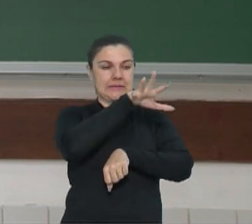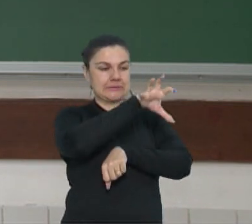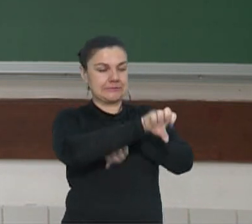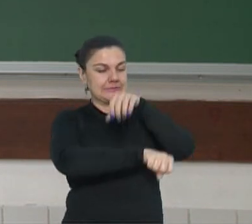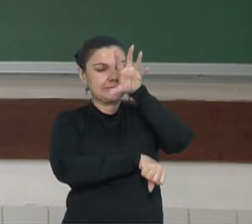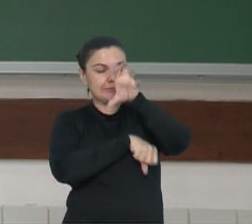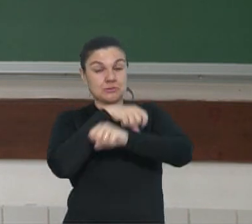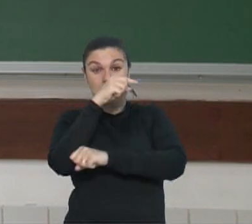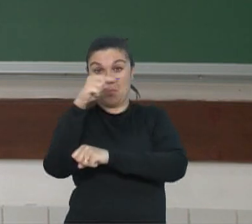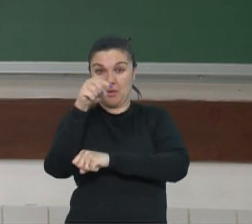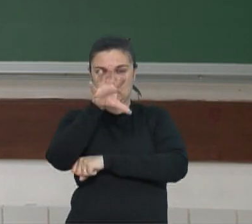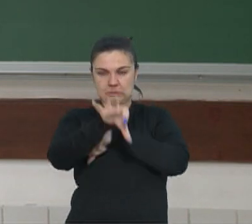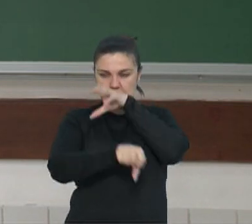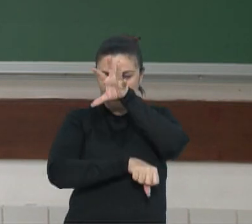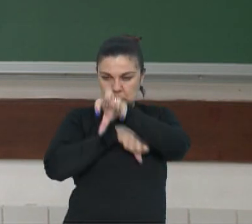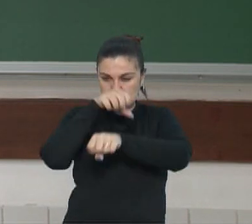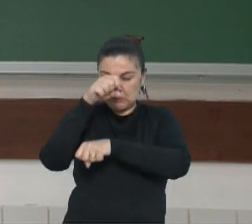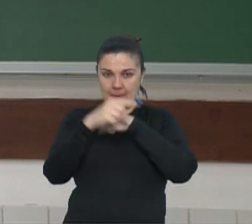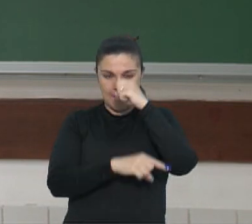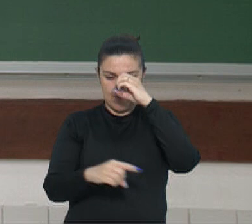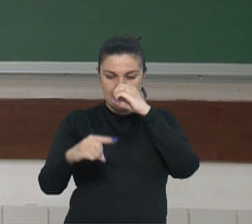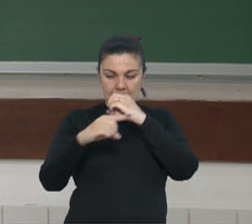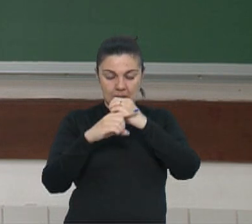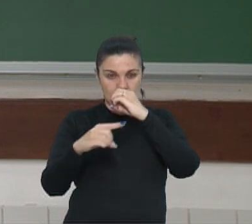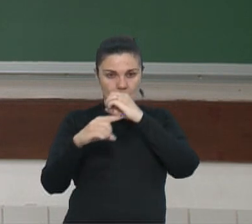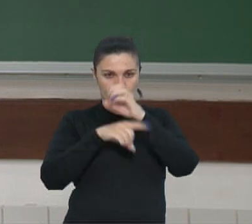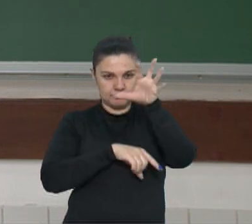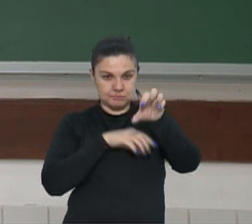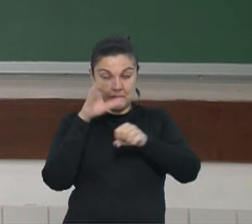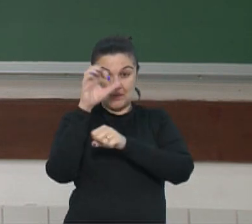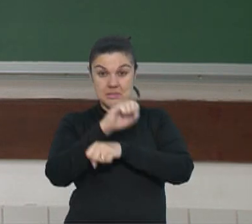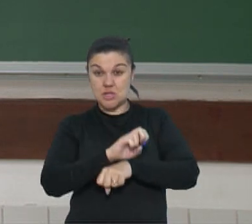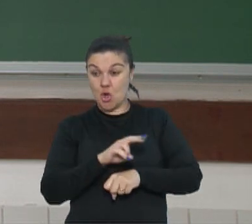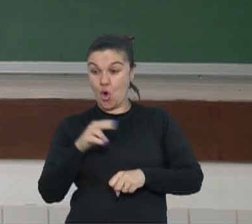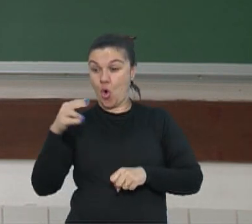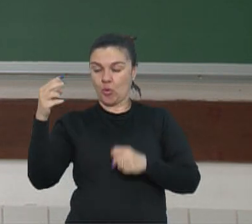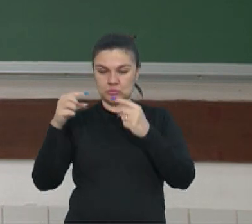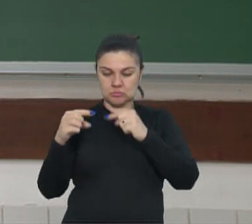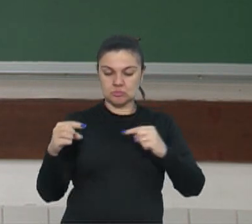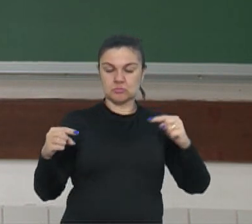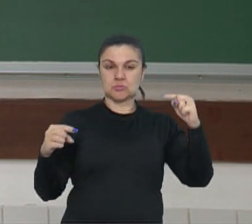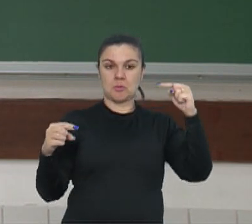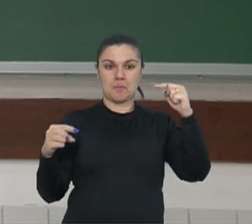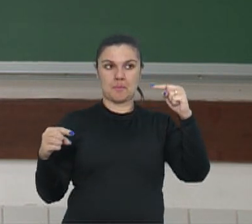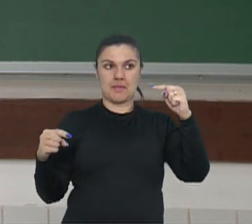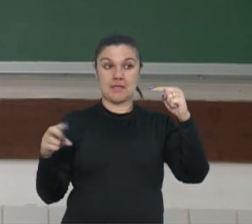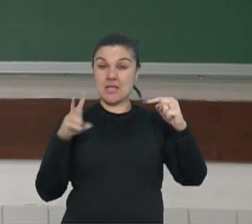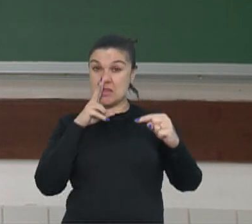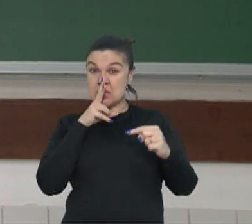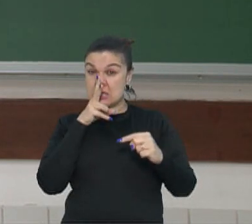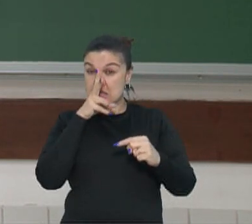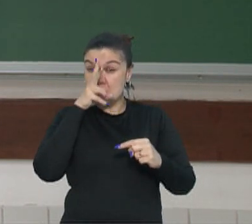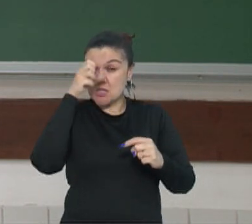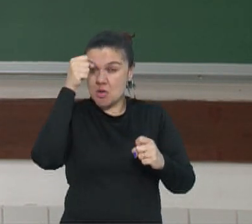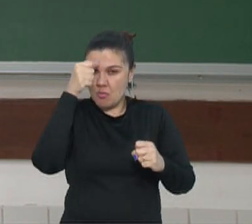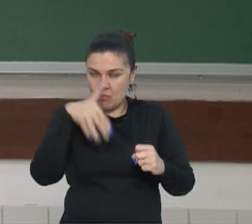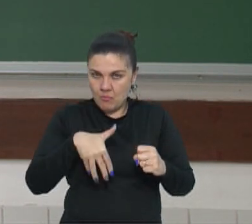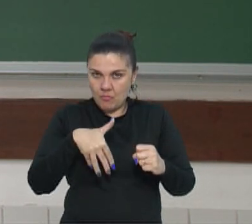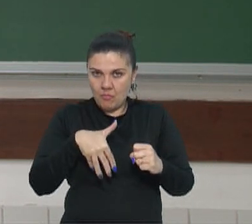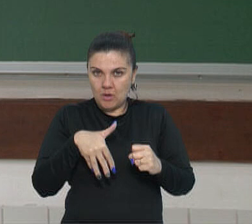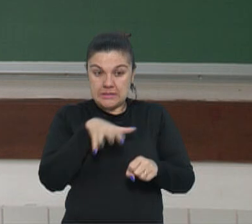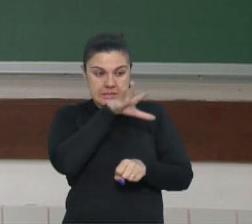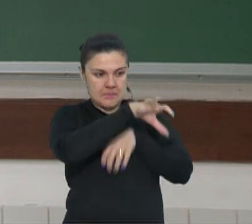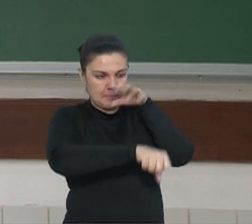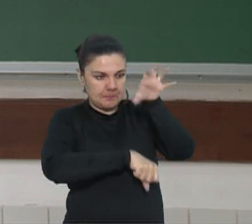consegue roubar elétrons. Se for colocado um outro ânion junto com o oxigênio, ele é tão forte nessa questão de